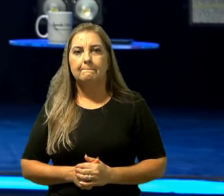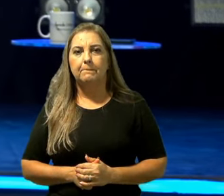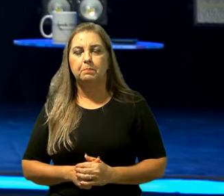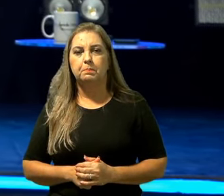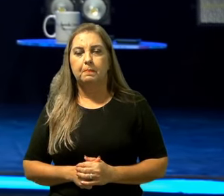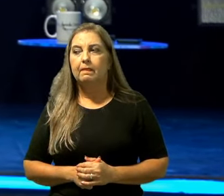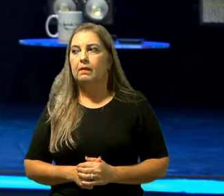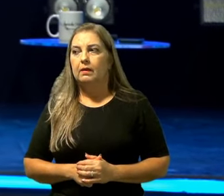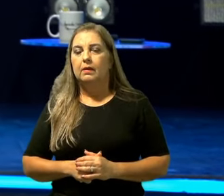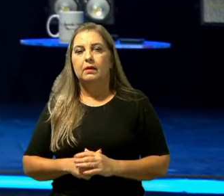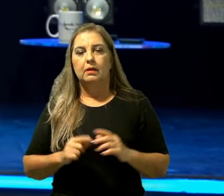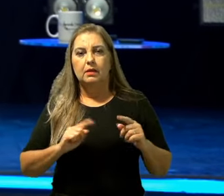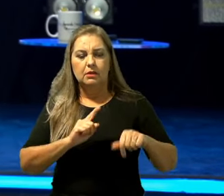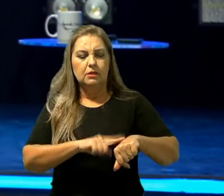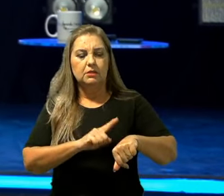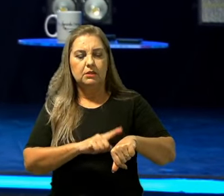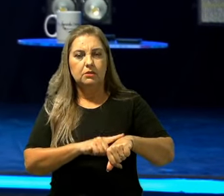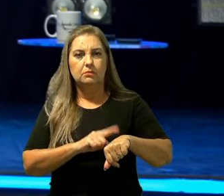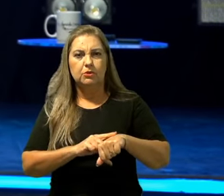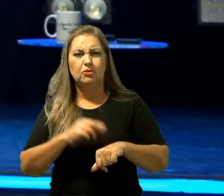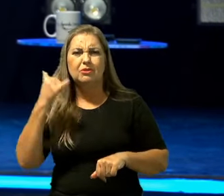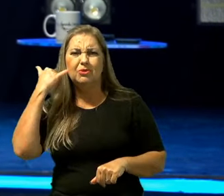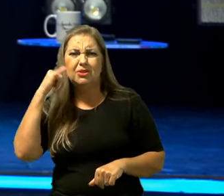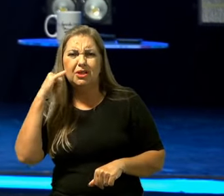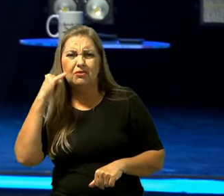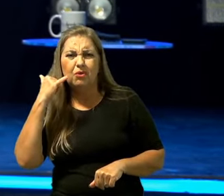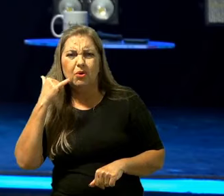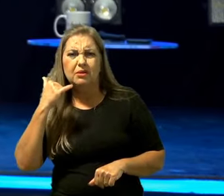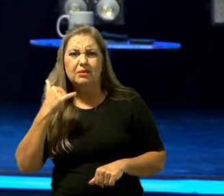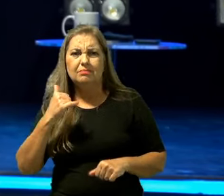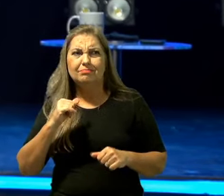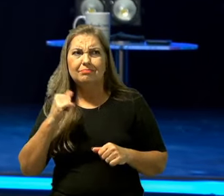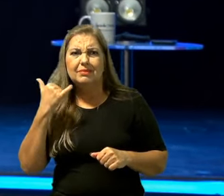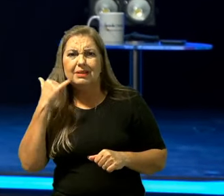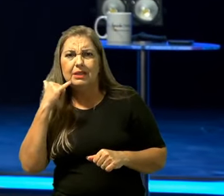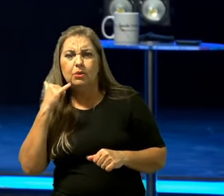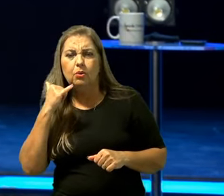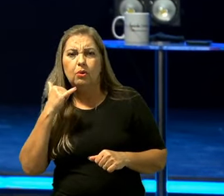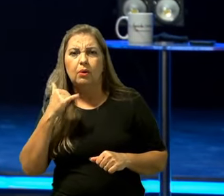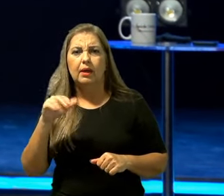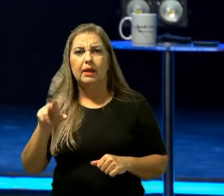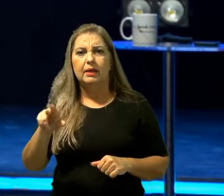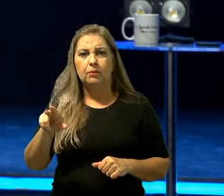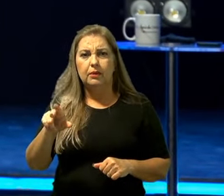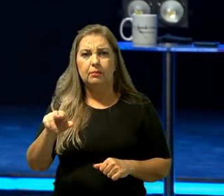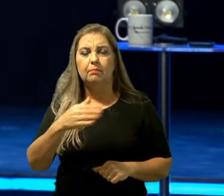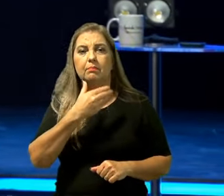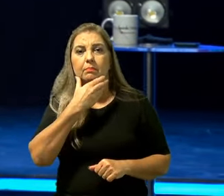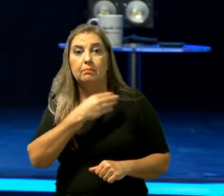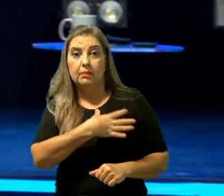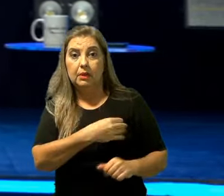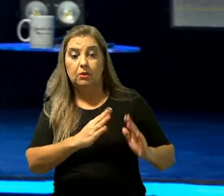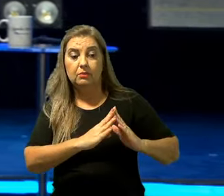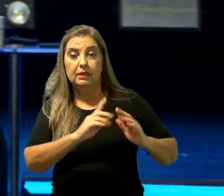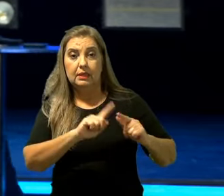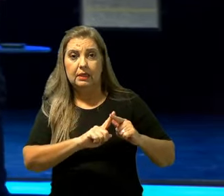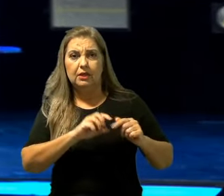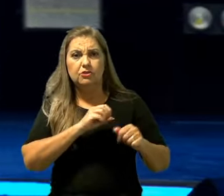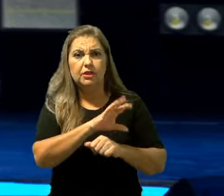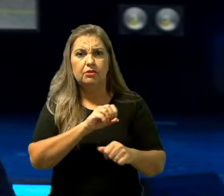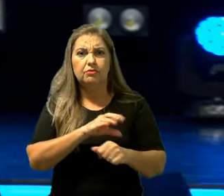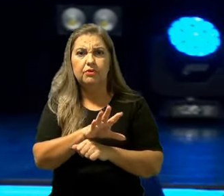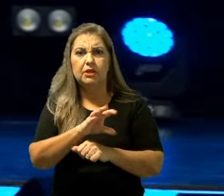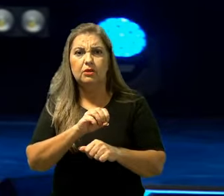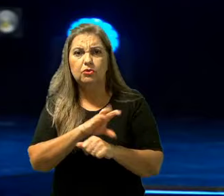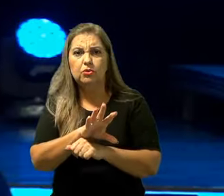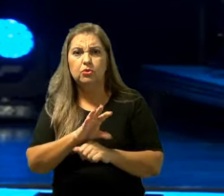10 minutos, 15 minutos, meu telefone vibra. Era um irmão da igreja, do time, me mandando 2 links, né, da OLX.